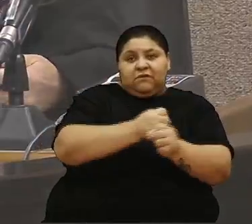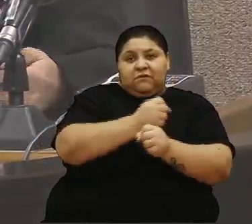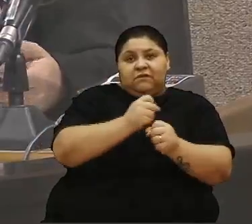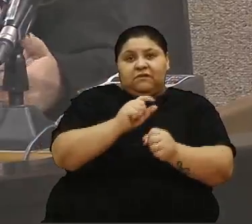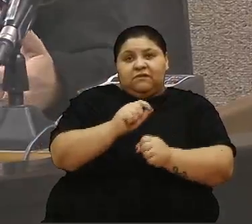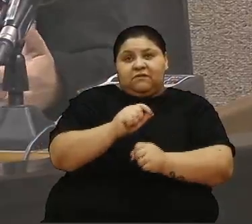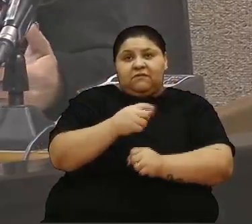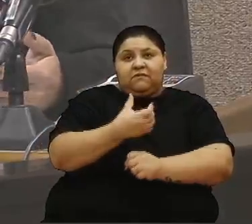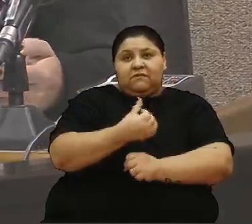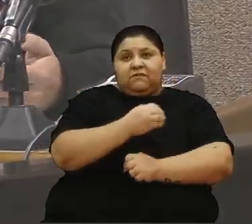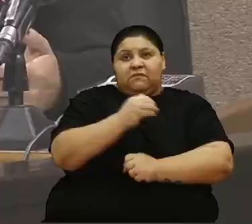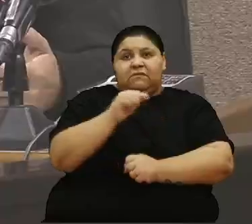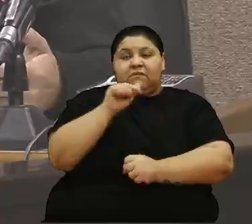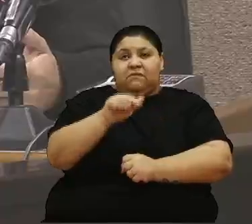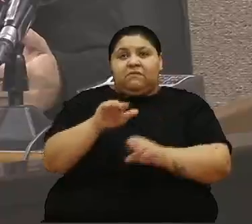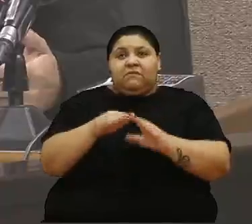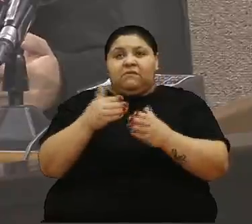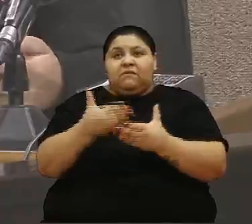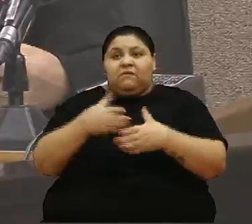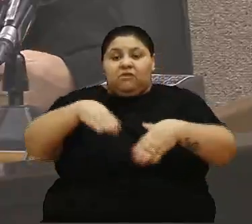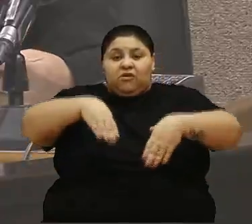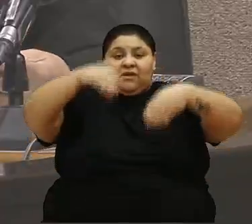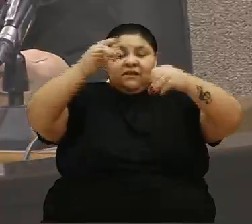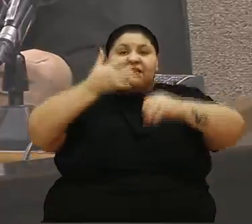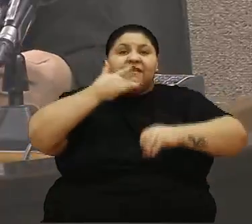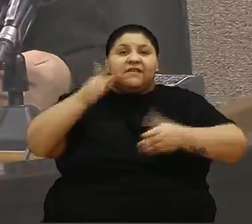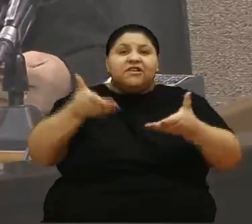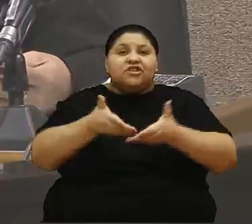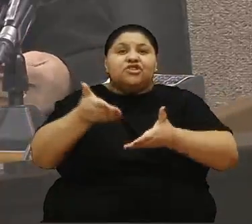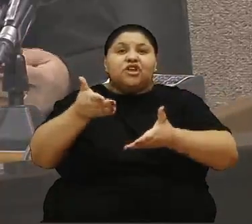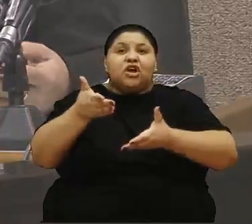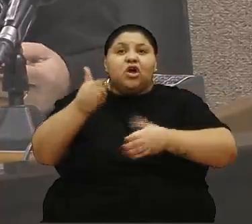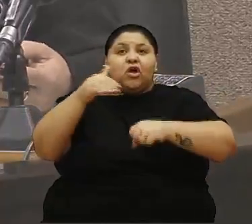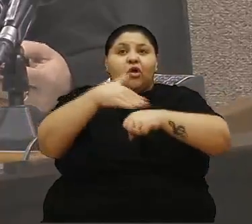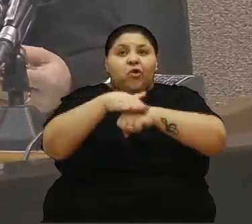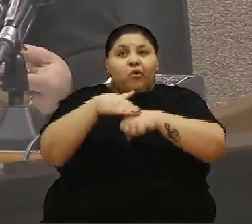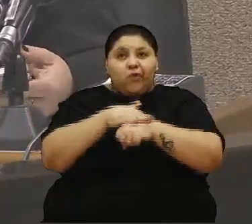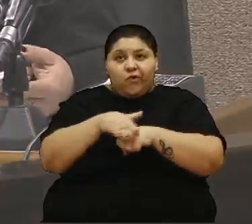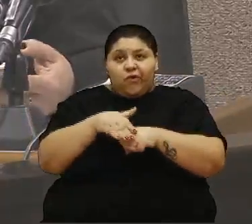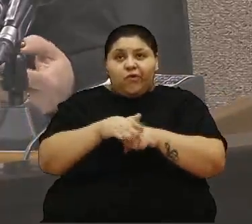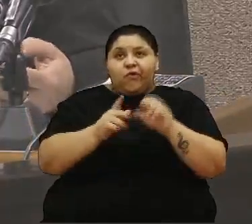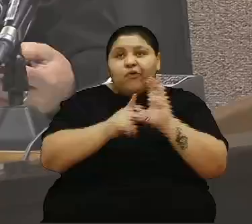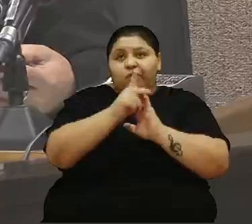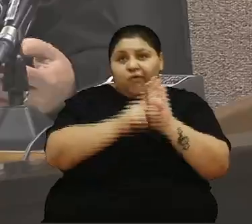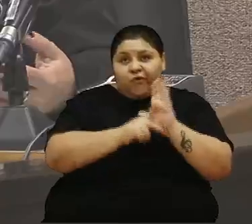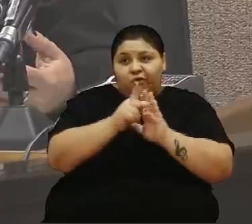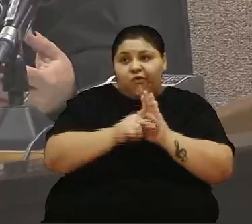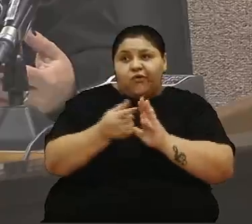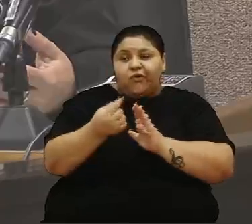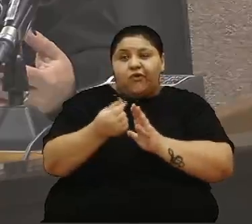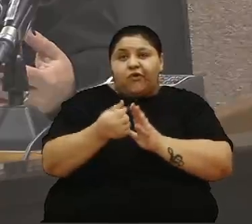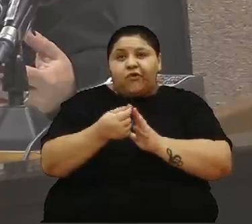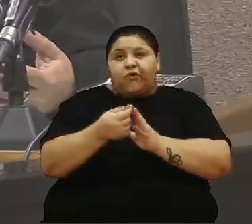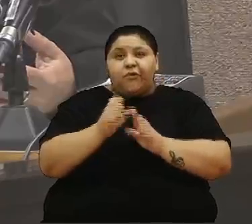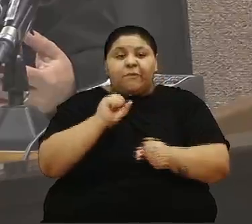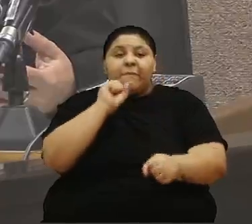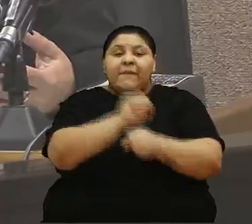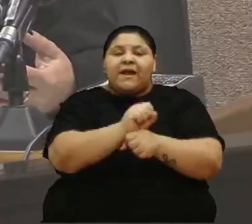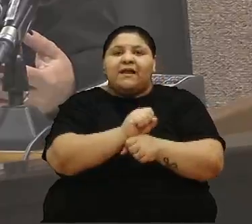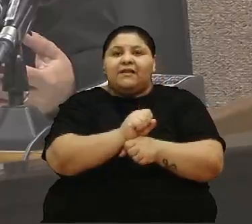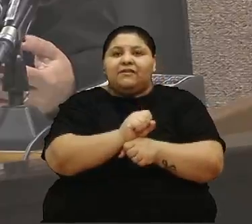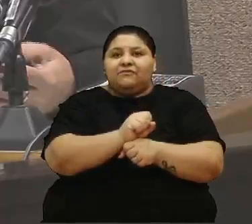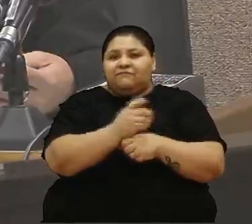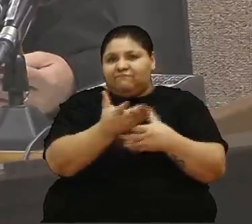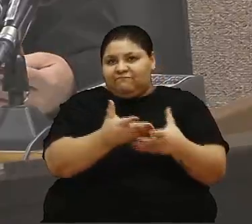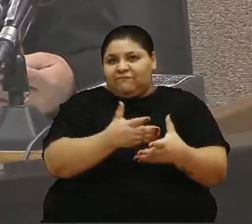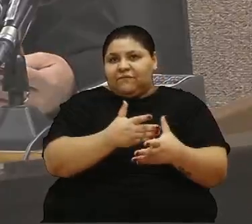de 600 mil para a Escola Castelo Branco, então já fomos agilizar com ela a questão do projeto para que esse valor não fique parado e que,